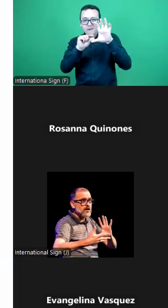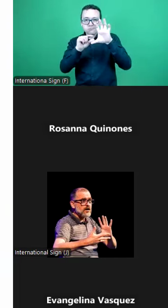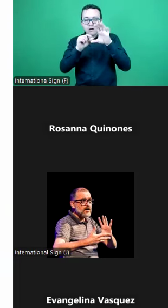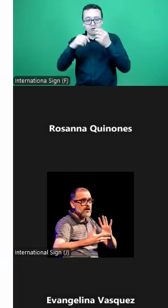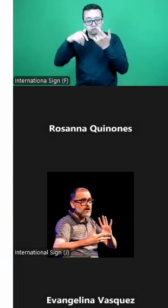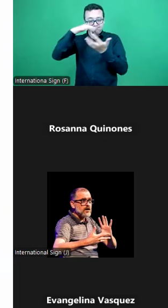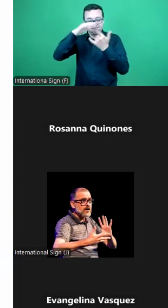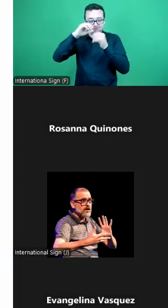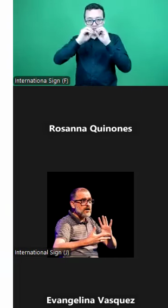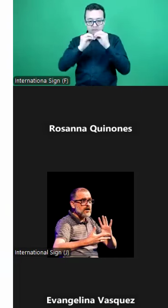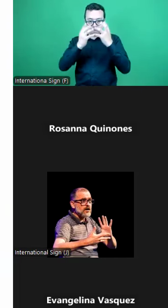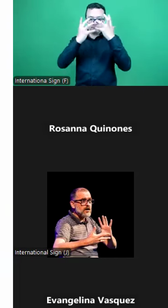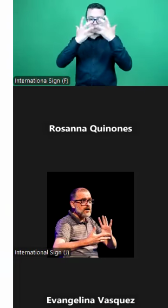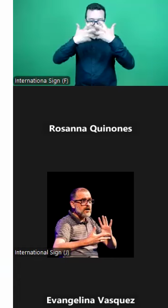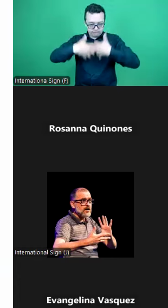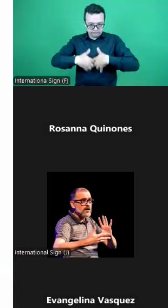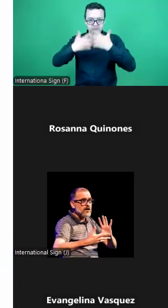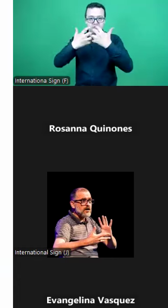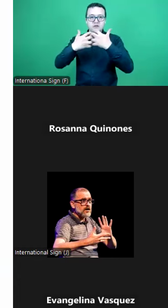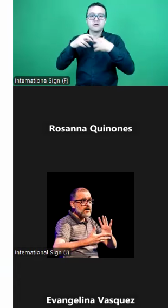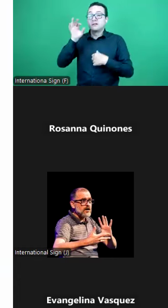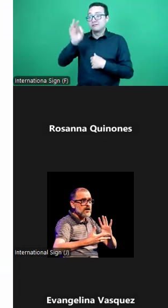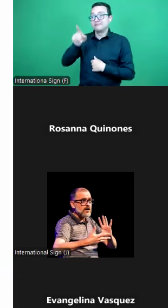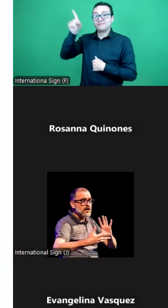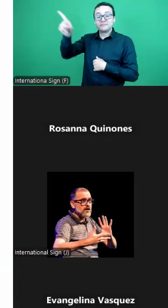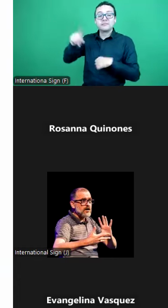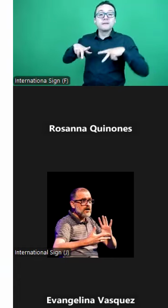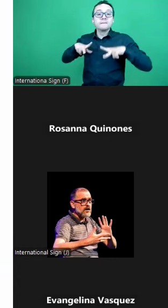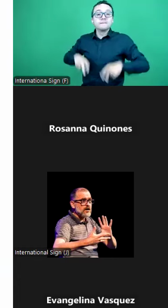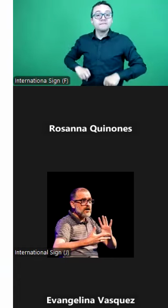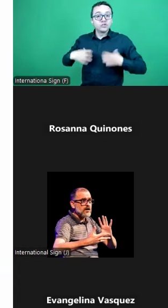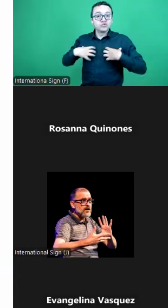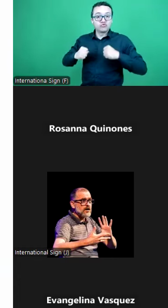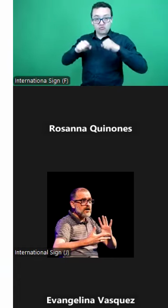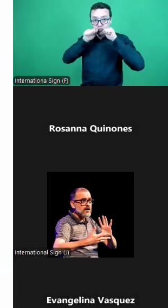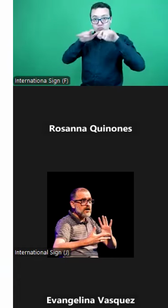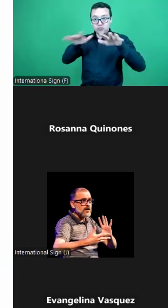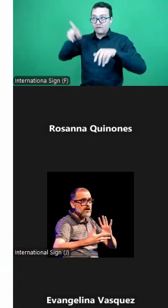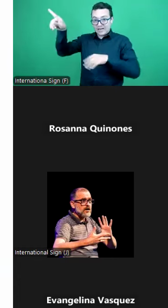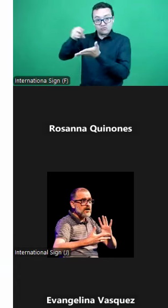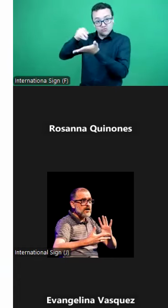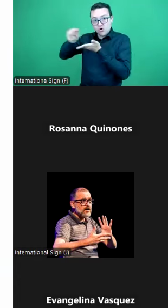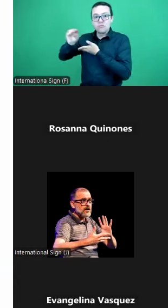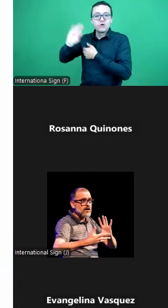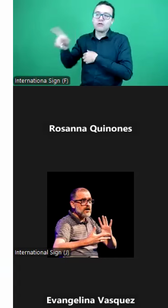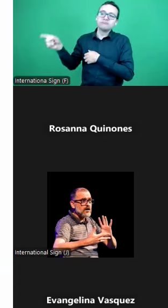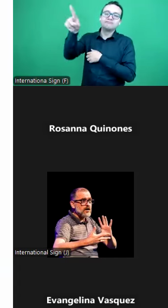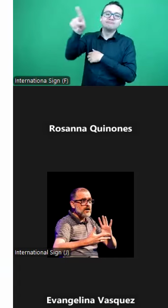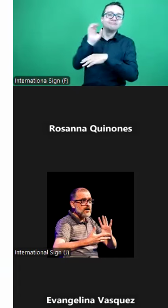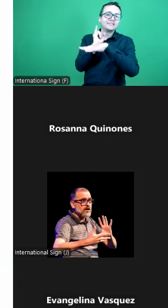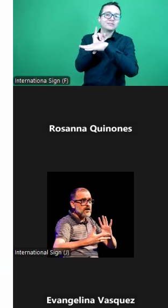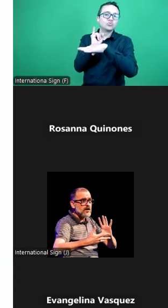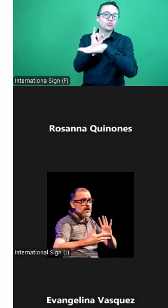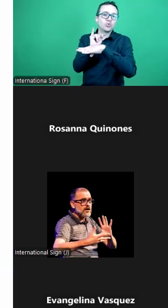laboratoriais, cada vez que ele não era centralizado pelo Ministério de Saúde Pública, mas pelo Instituto